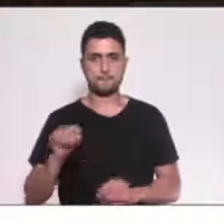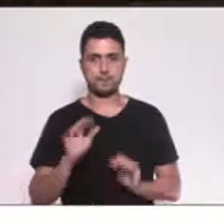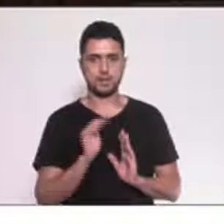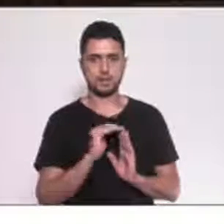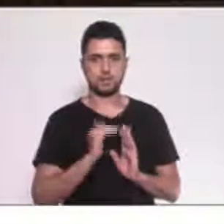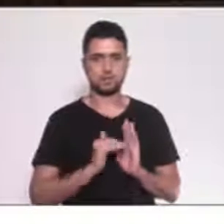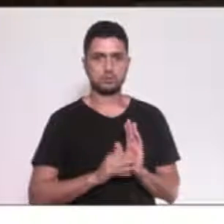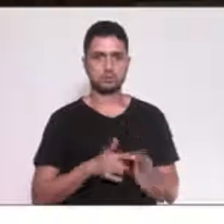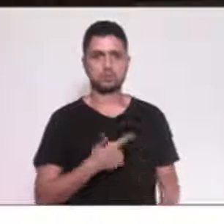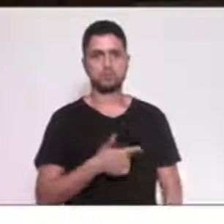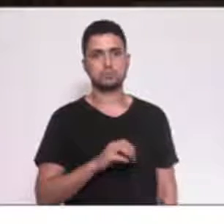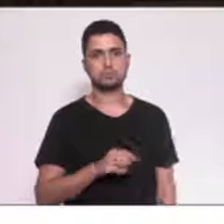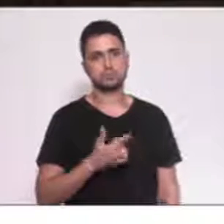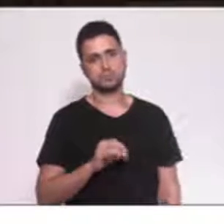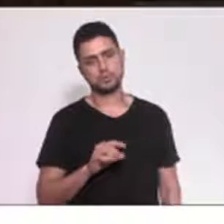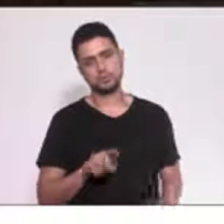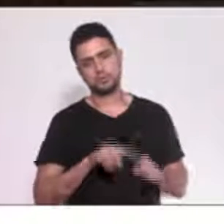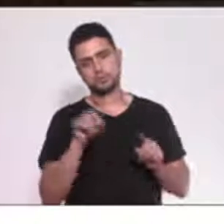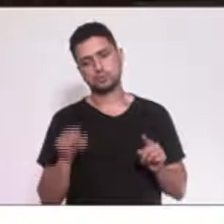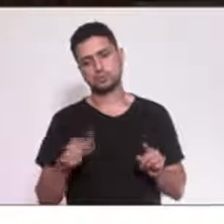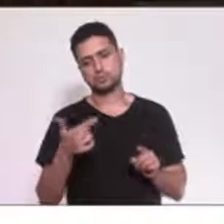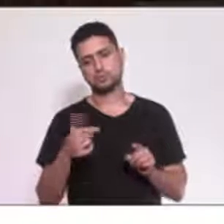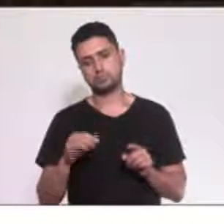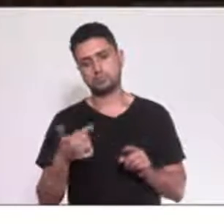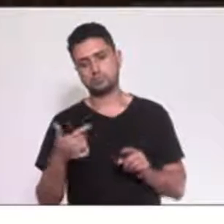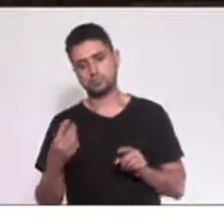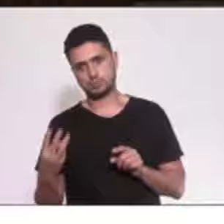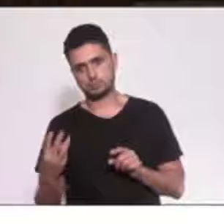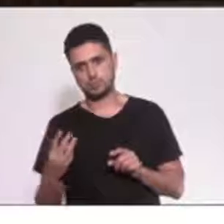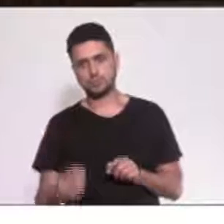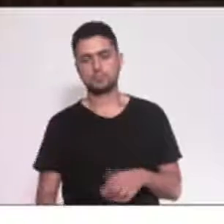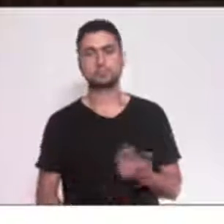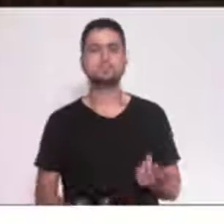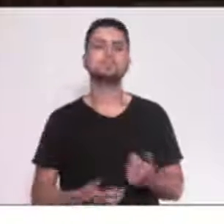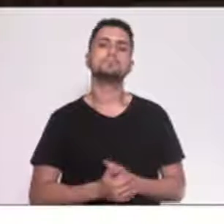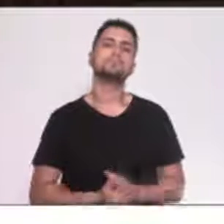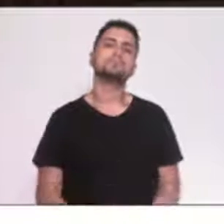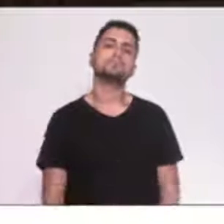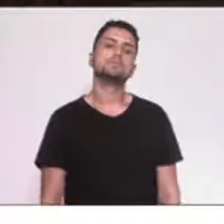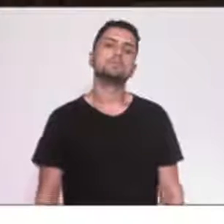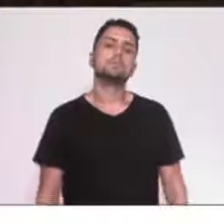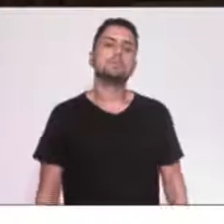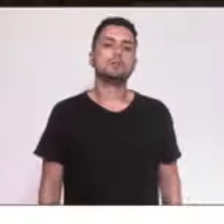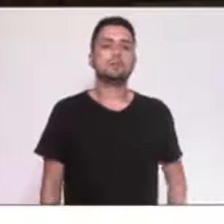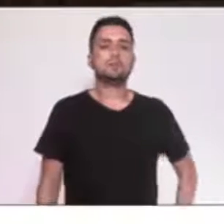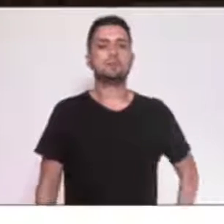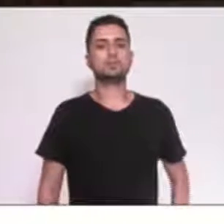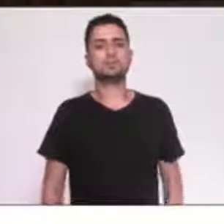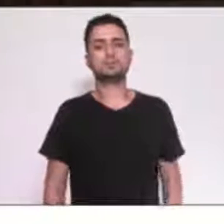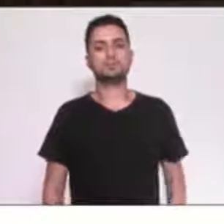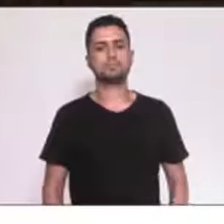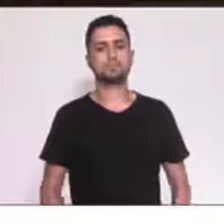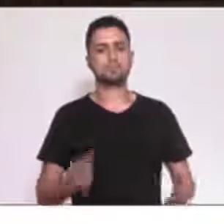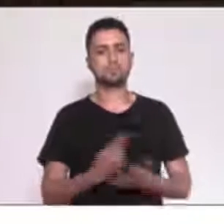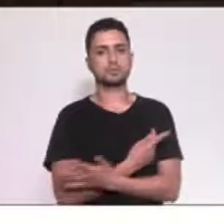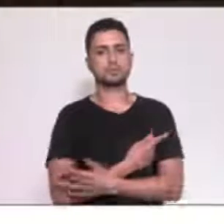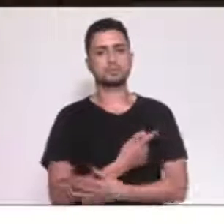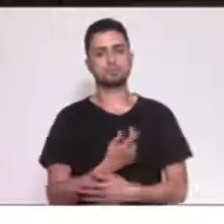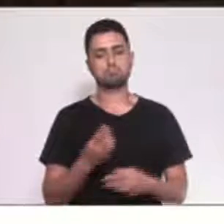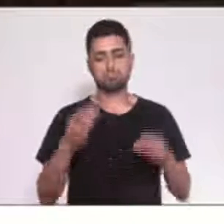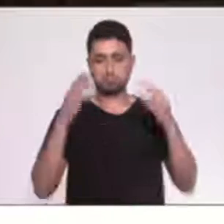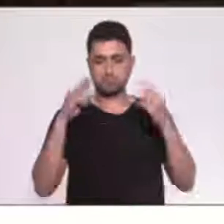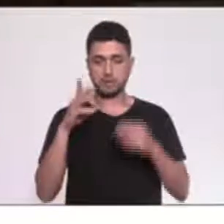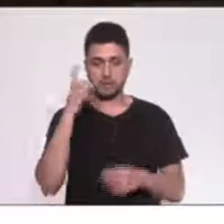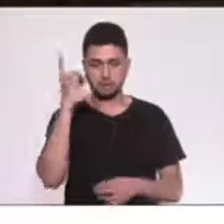2020-2023. Me chamou a atenção, em primeiro lugar, que nas duas situações, nesta agora, deputada Mônica